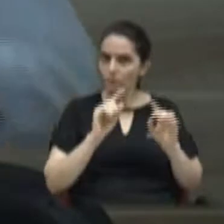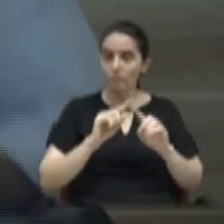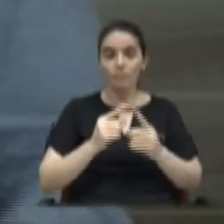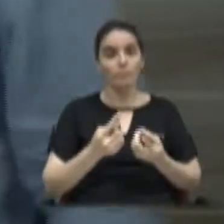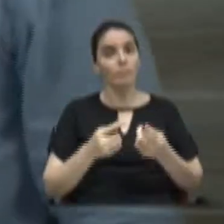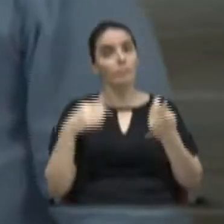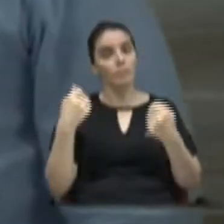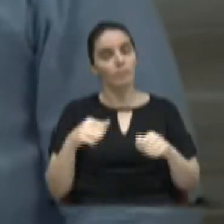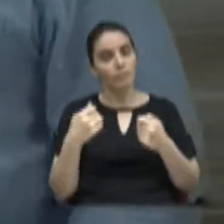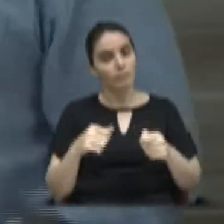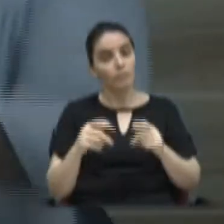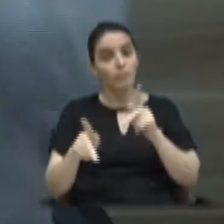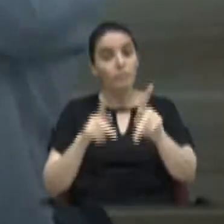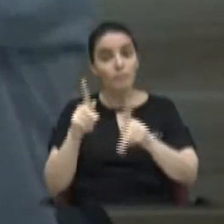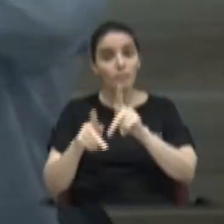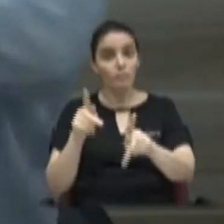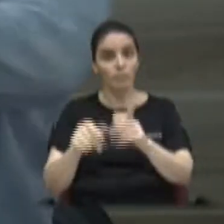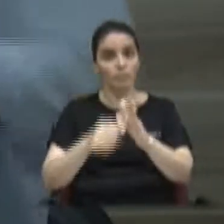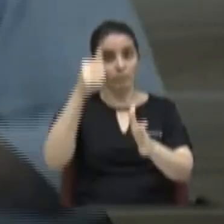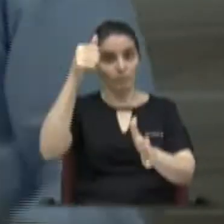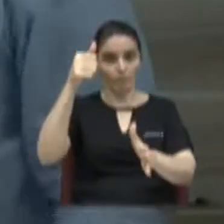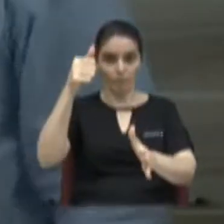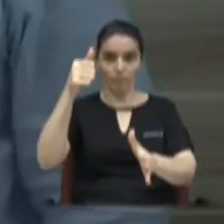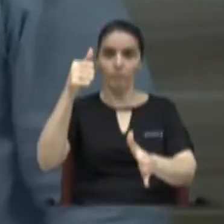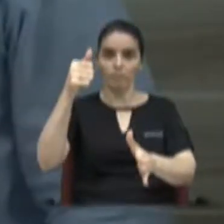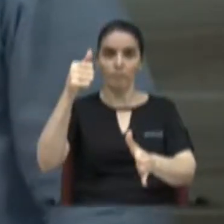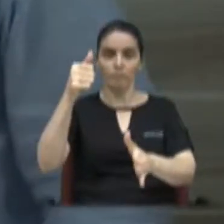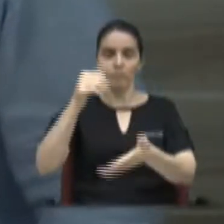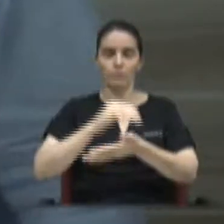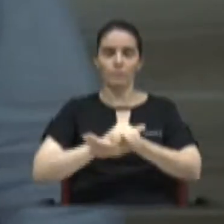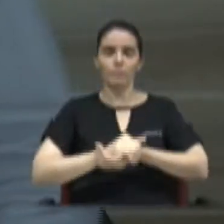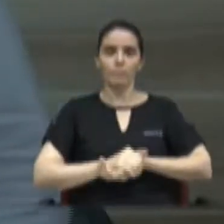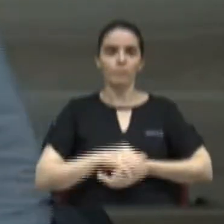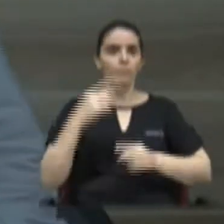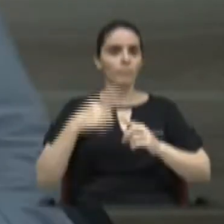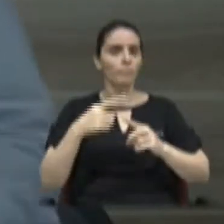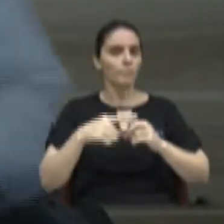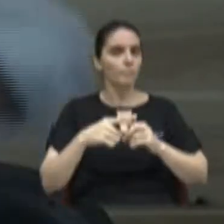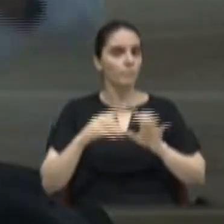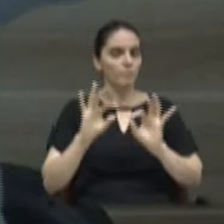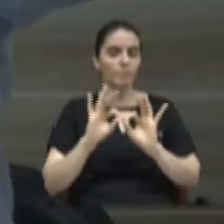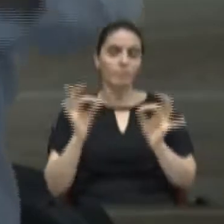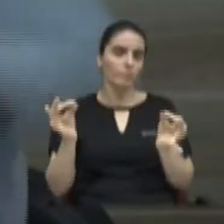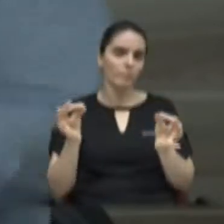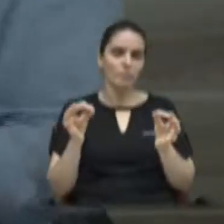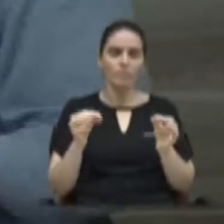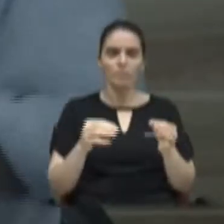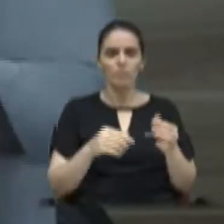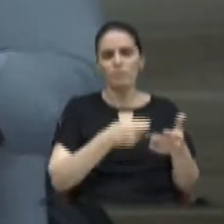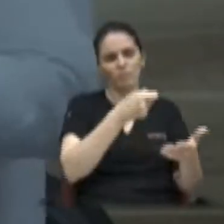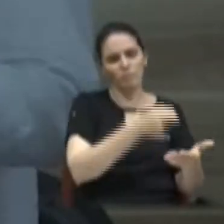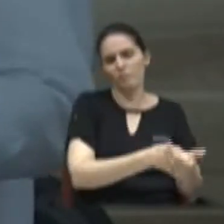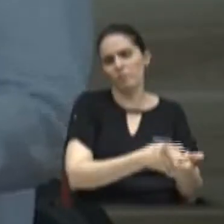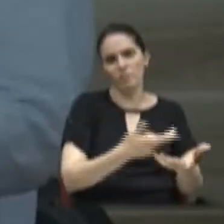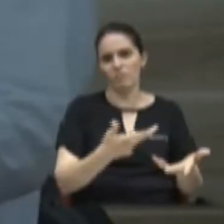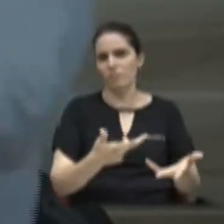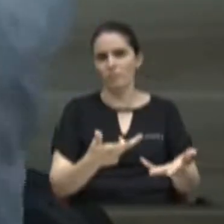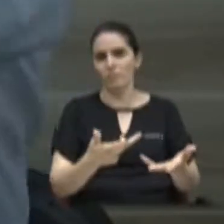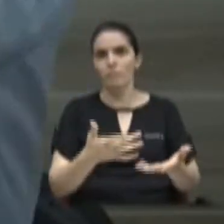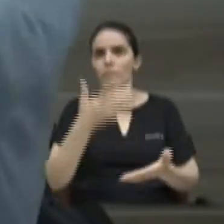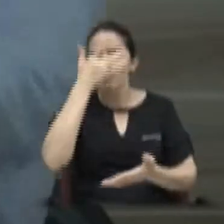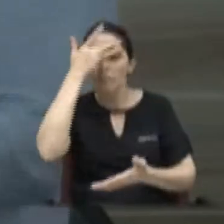sempre à disposição da população e do interesse da população. Que é muito fácil falar, tem que pagar ali. Pô, a pessoa não está conseguindo